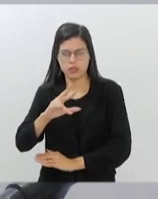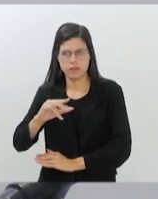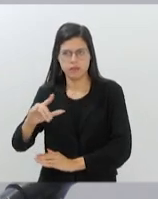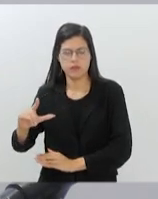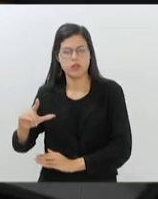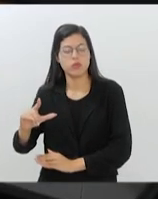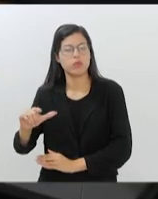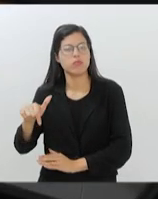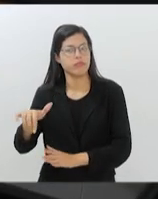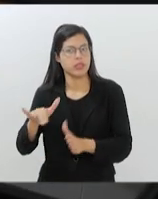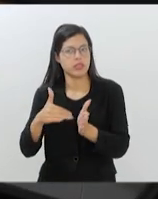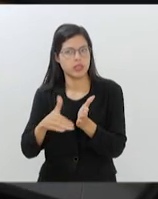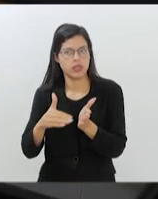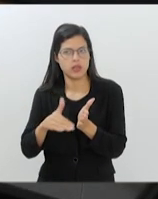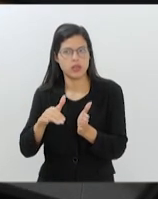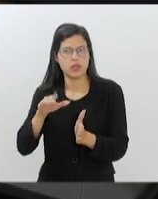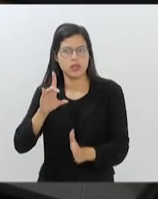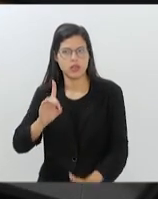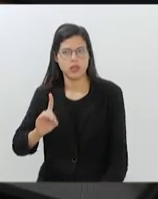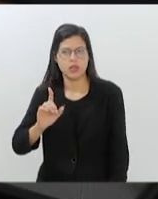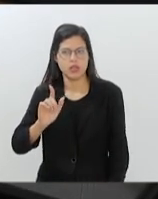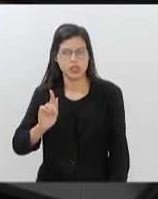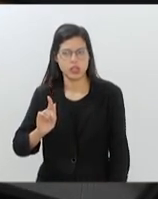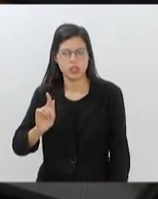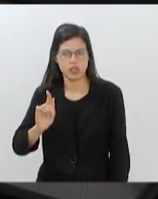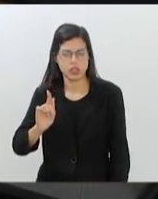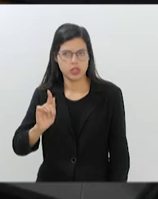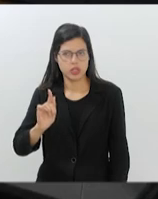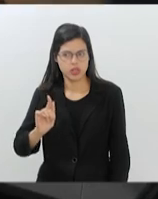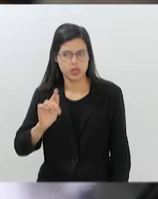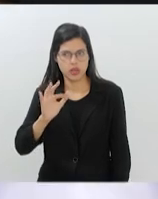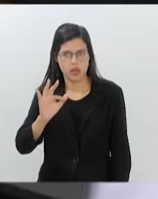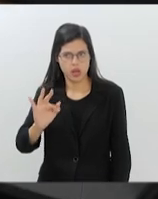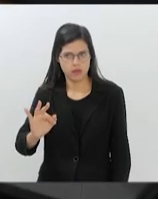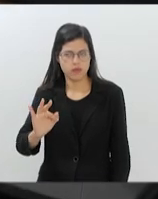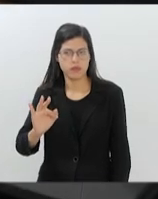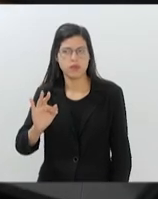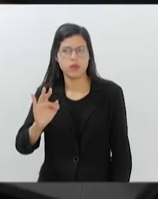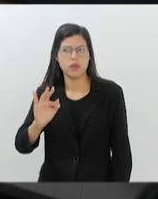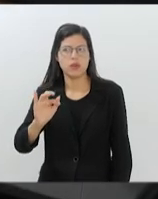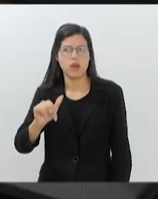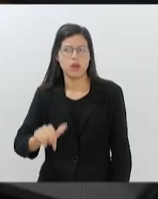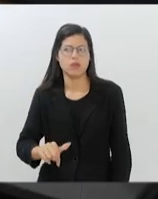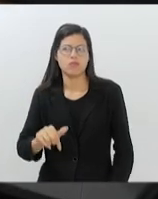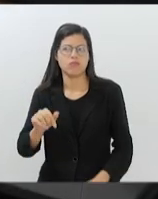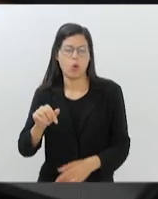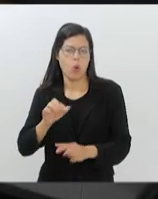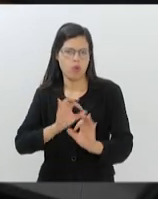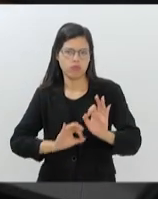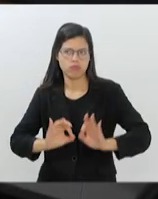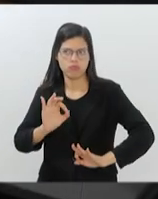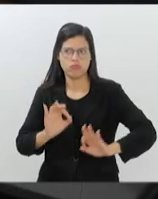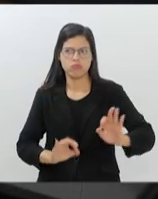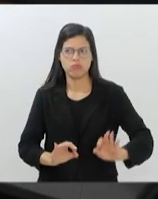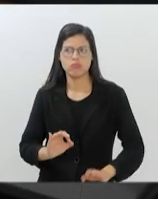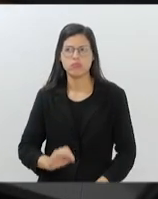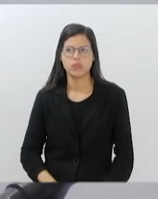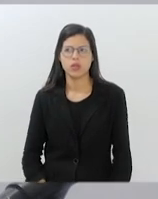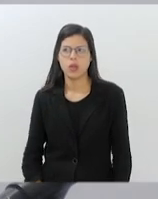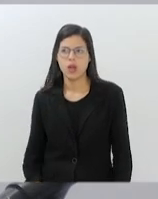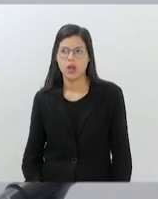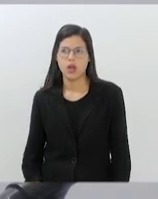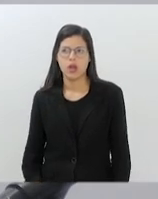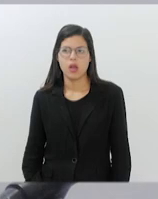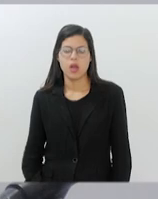casa civil e lá pelo dgf enfim eh cuida de toda a parte de comprovação e por F mas antes da comprovação aí a agência sai dessa